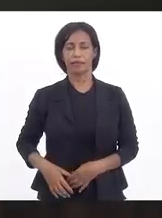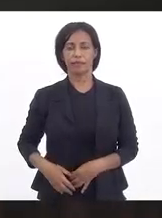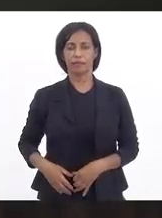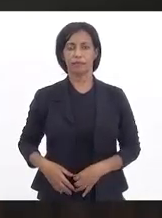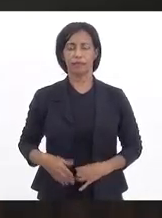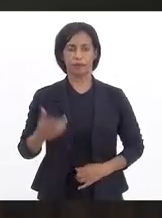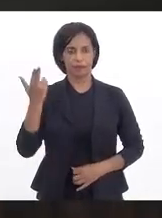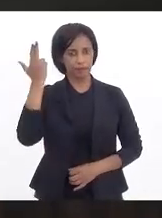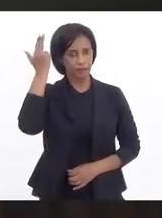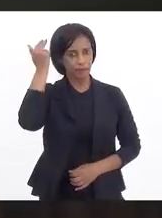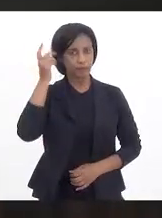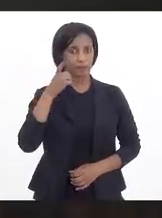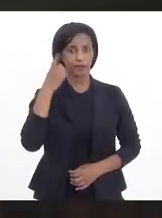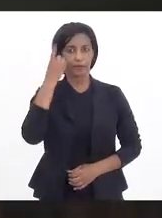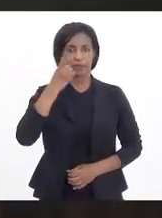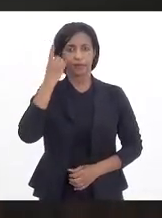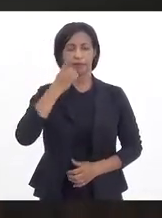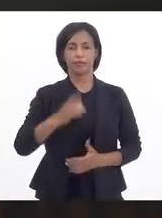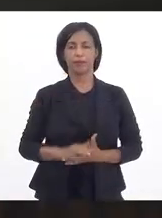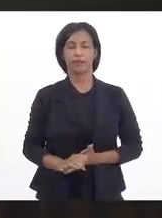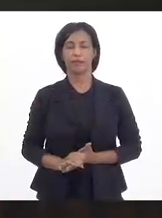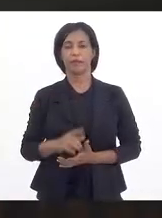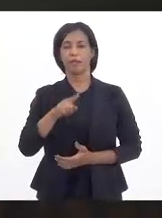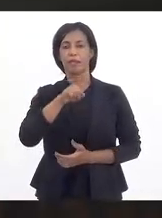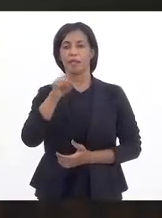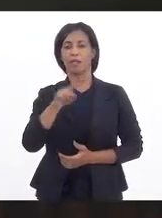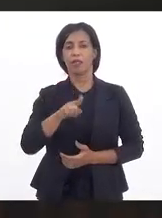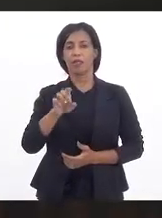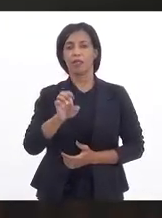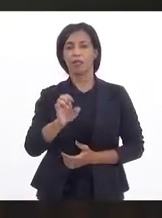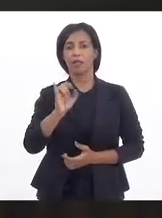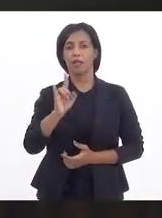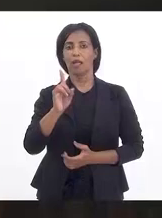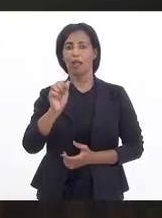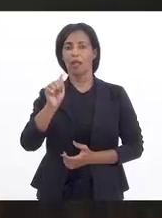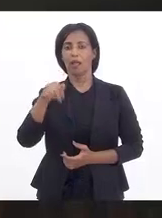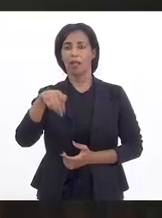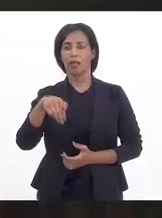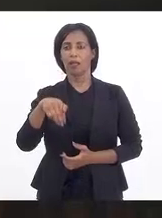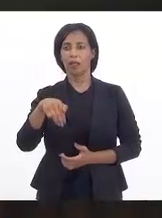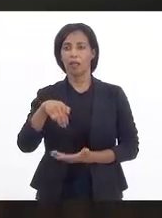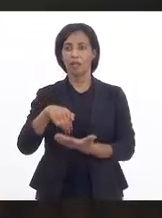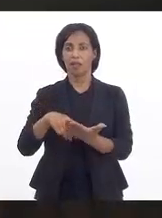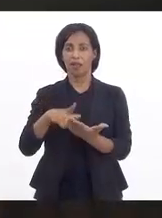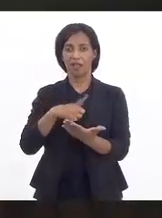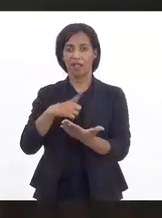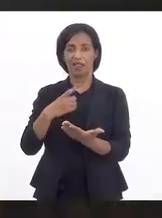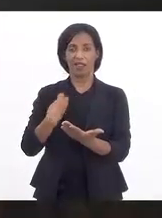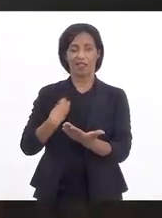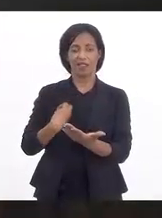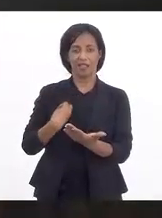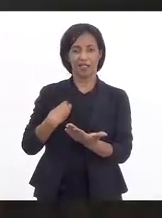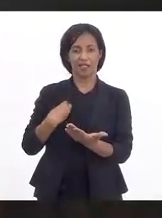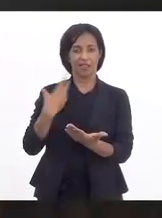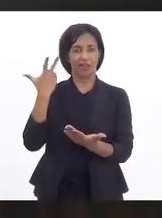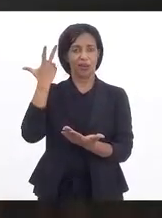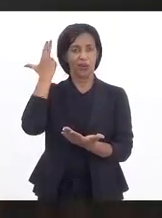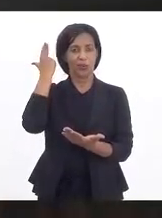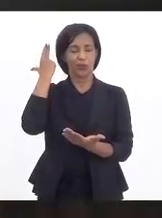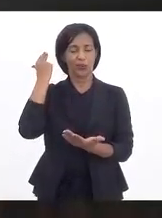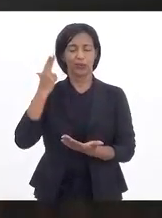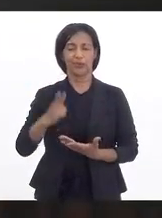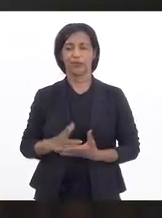o deputado Aliomar Coelho Deputado a zeidan E aí ele é uma Coelho